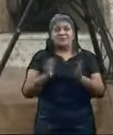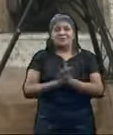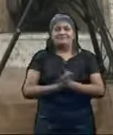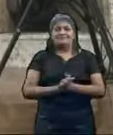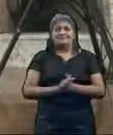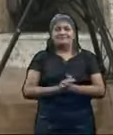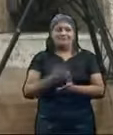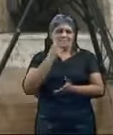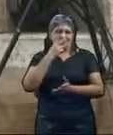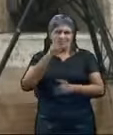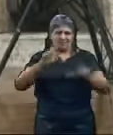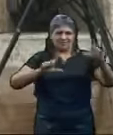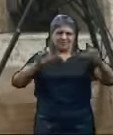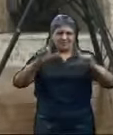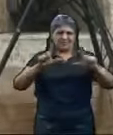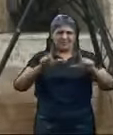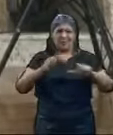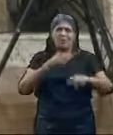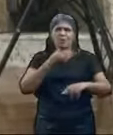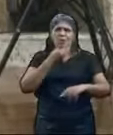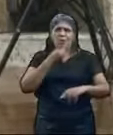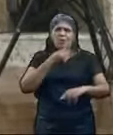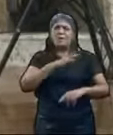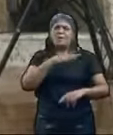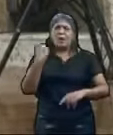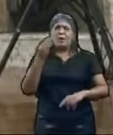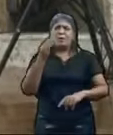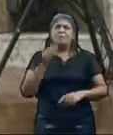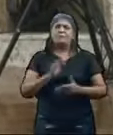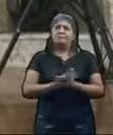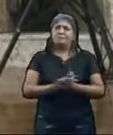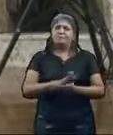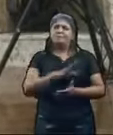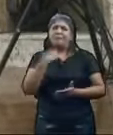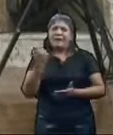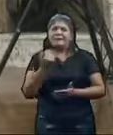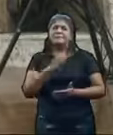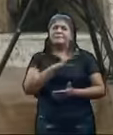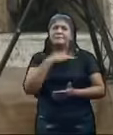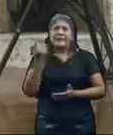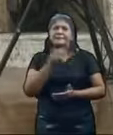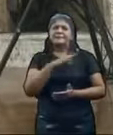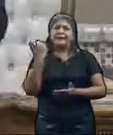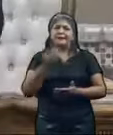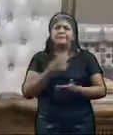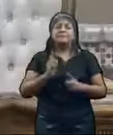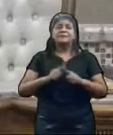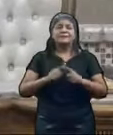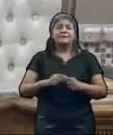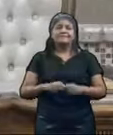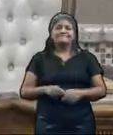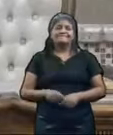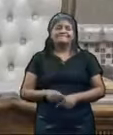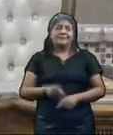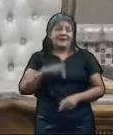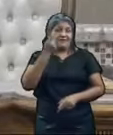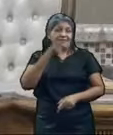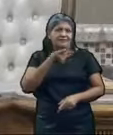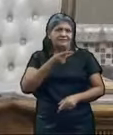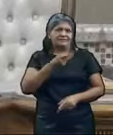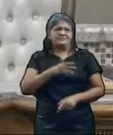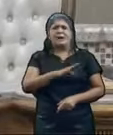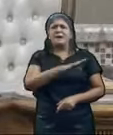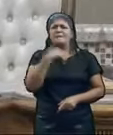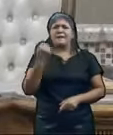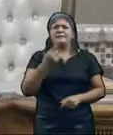e vai chegar e agora descansa Eu não tenho medo de 666 não tem medo desde que eu tinha